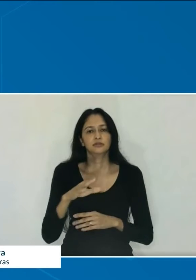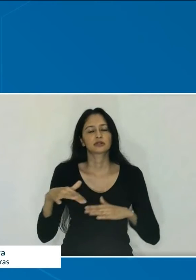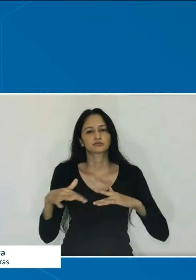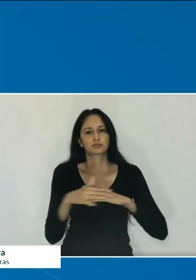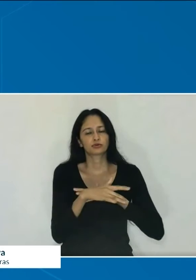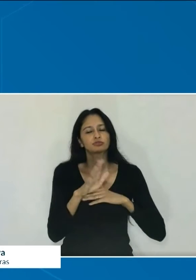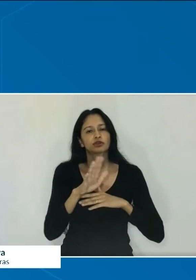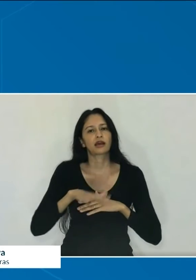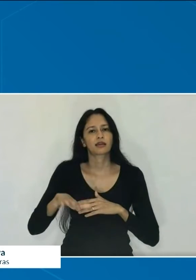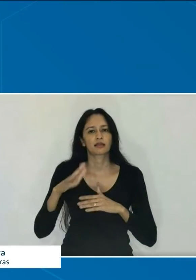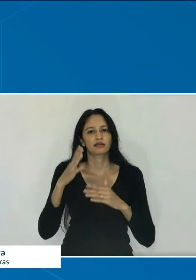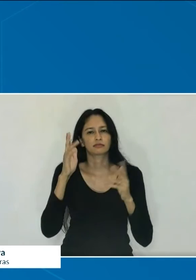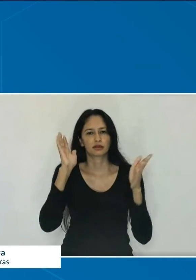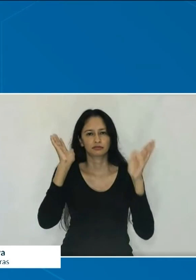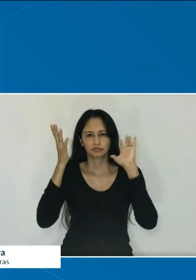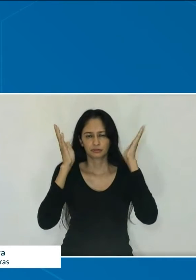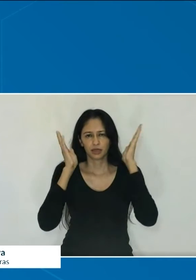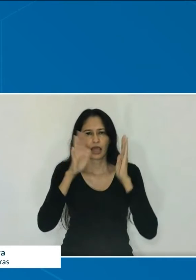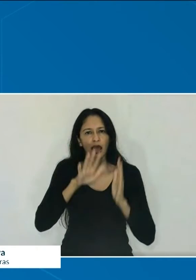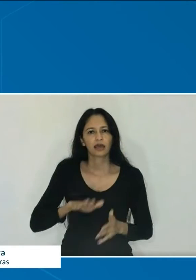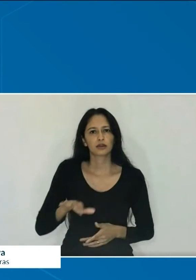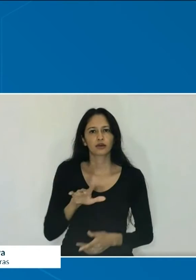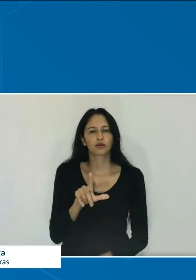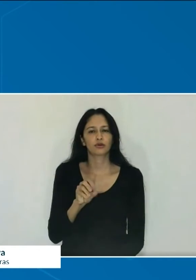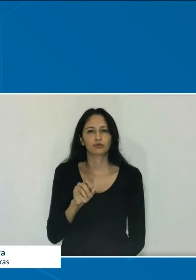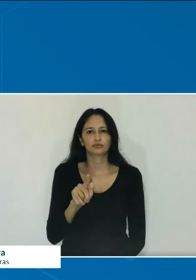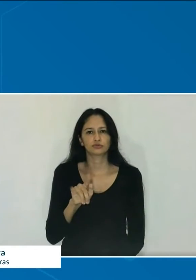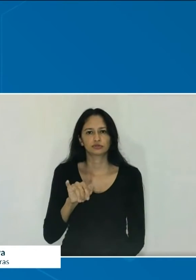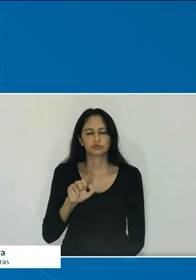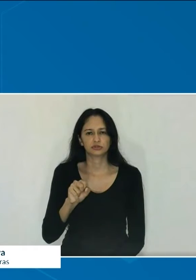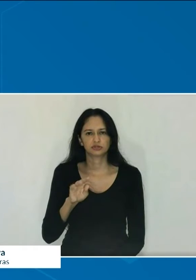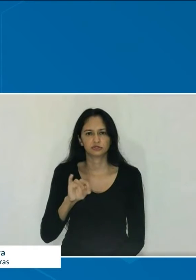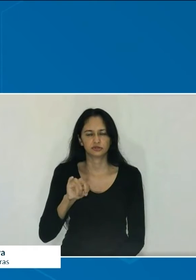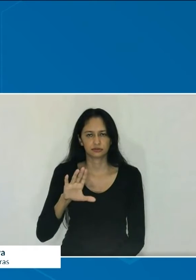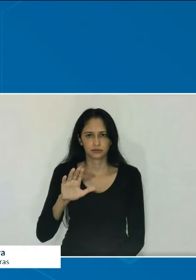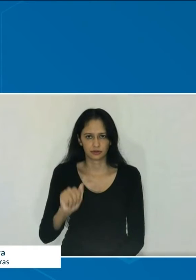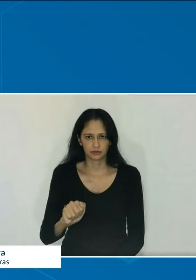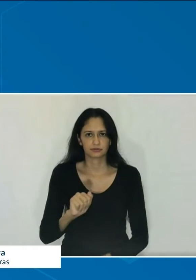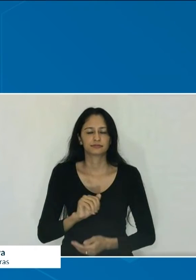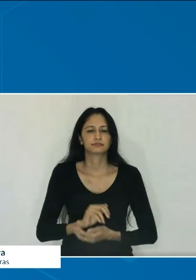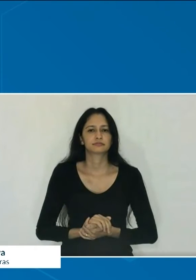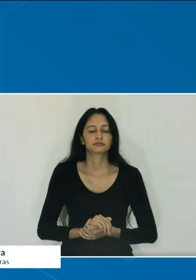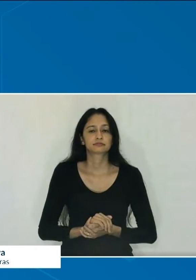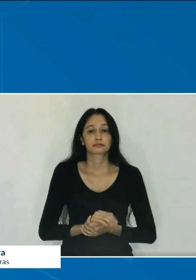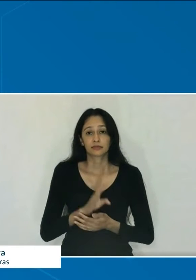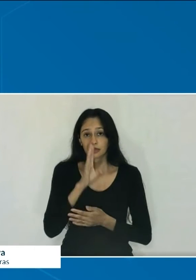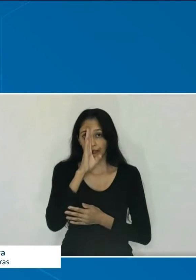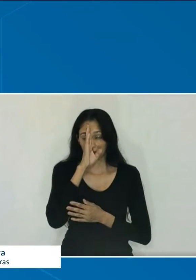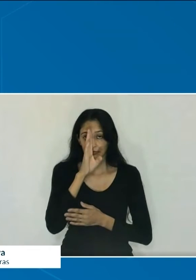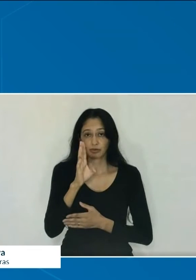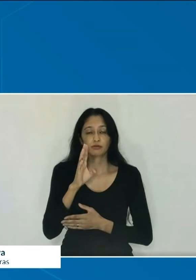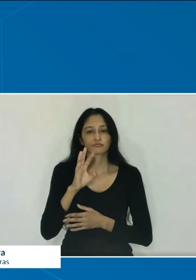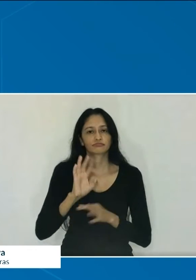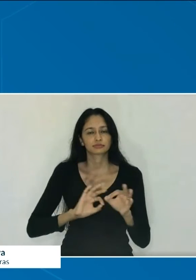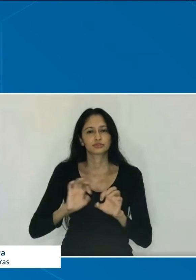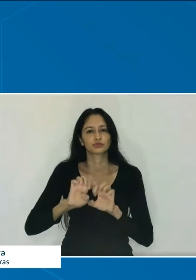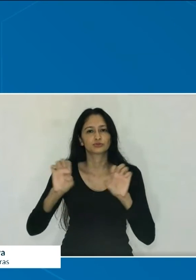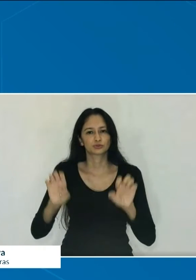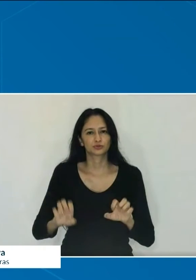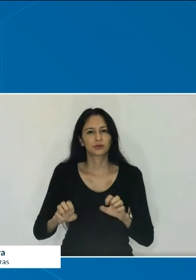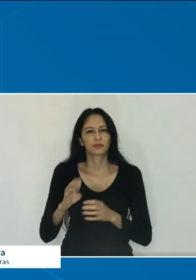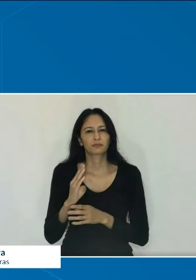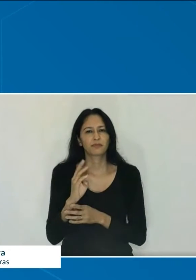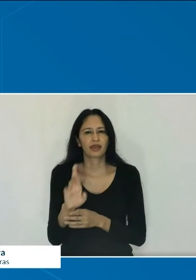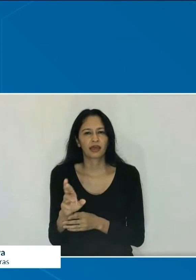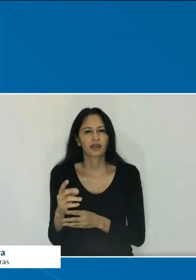área logística. Mas um dos grandes problemas que nós vamos a ter na parte de infraestrutura é porque o modal rodoviário ele sempre